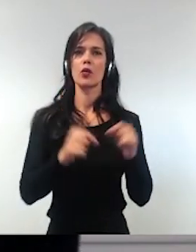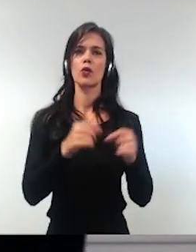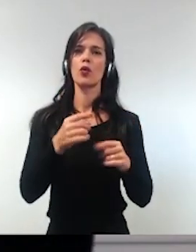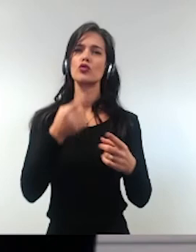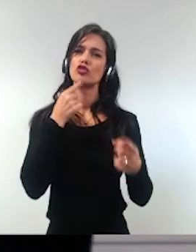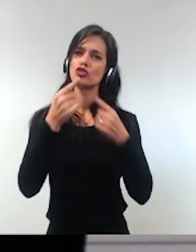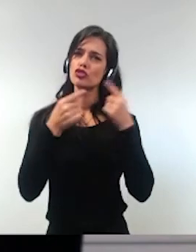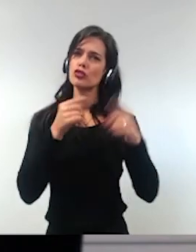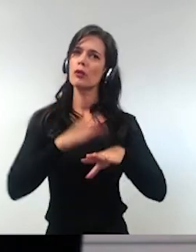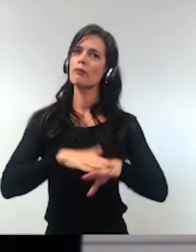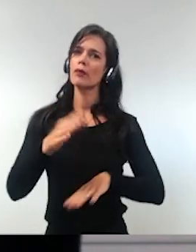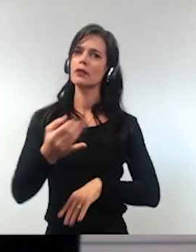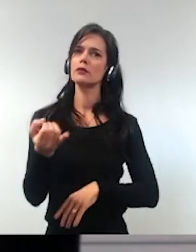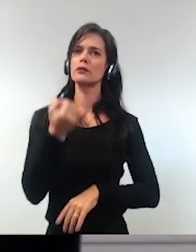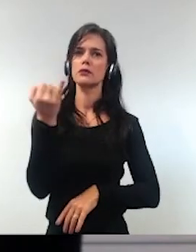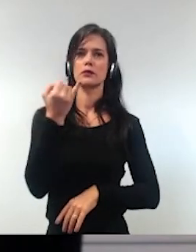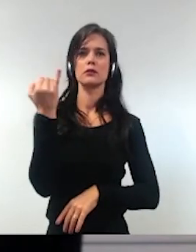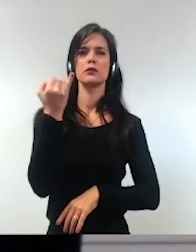mais importante que existe